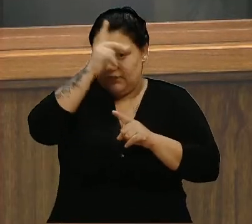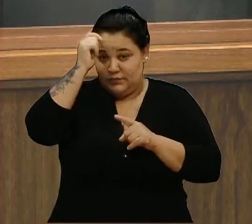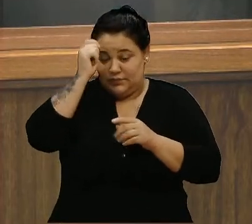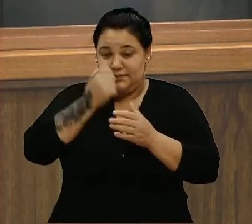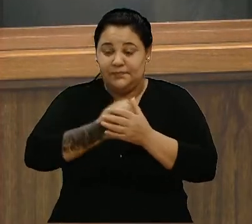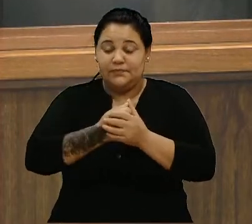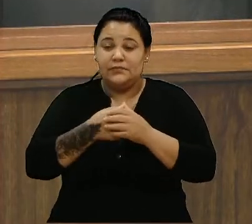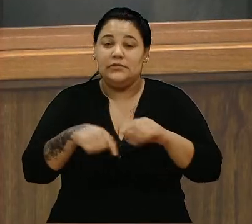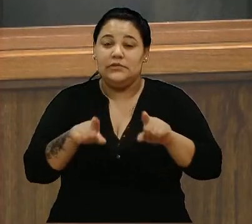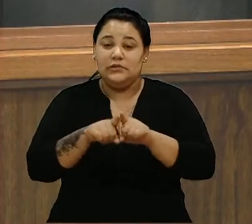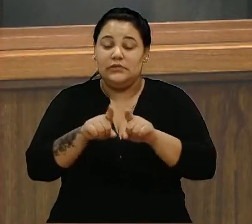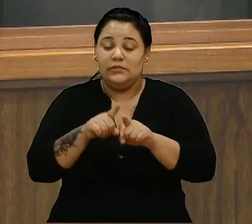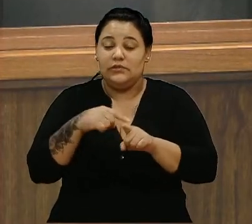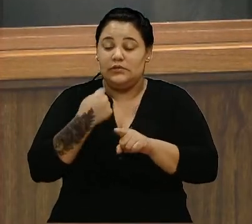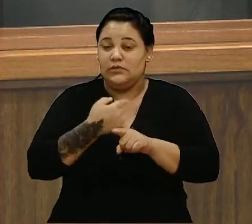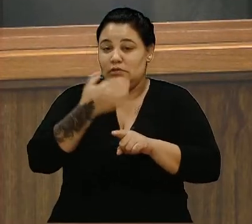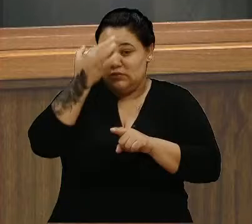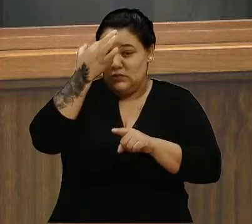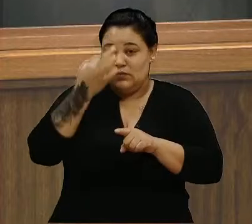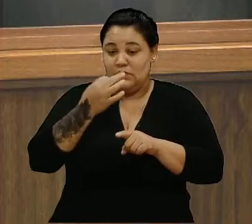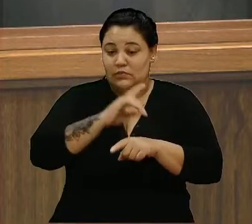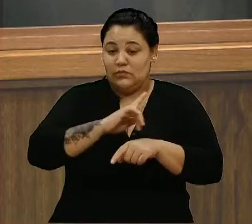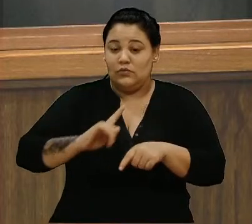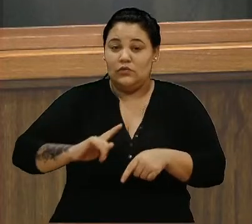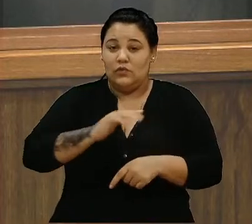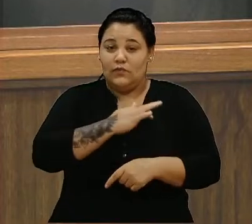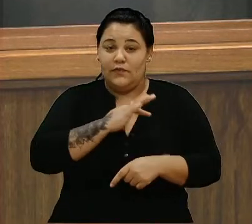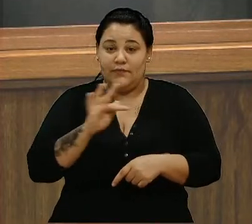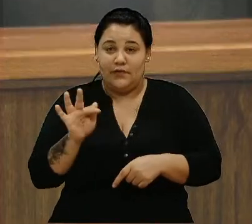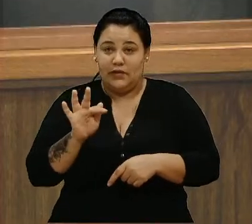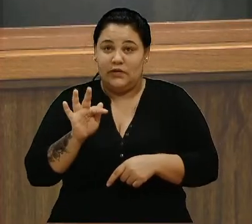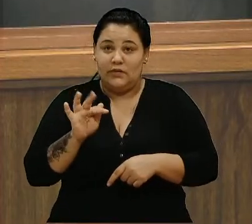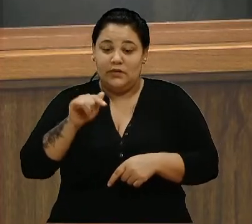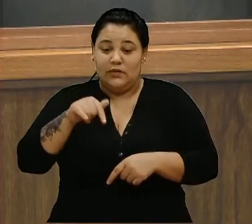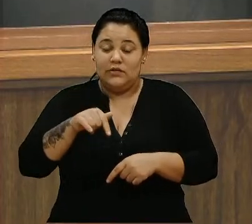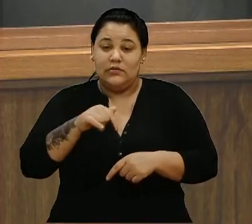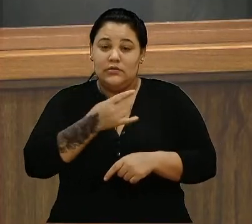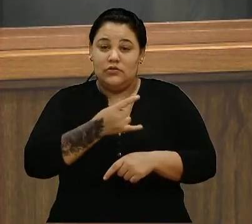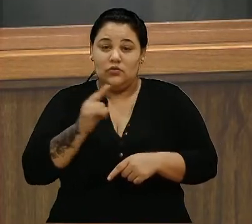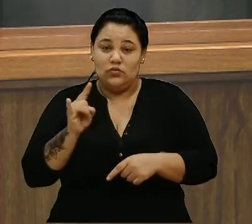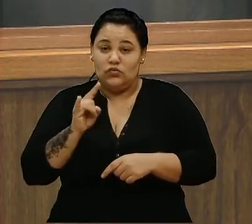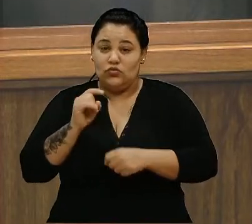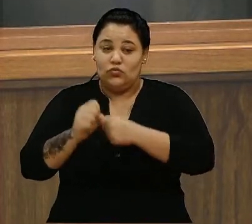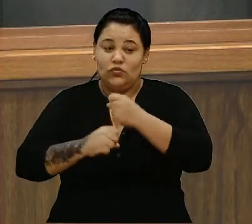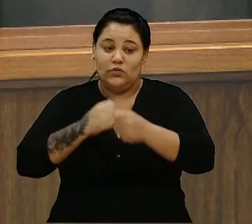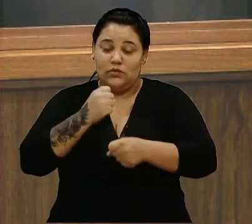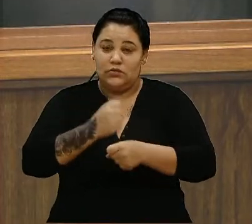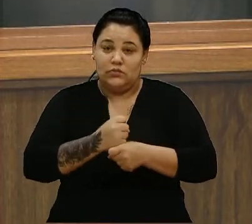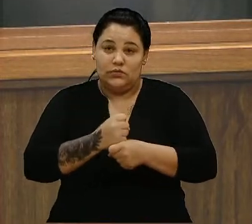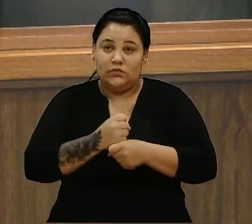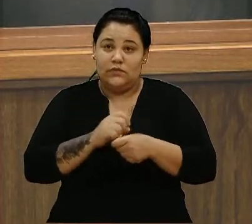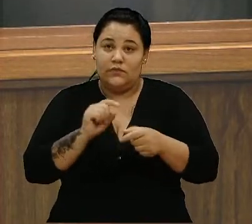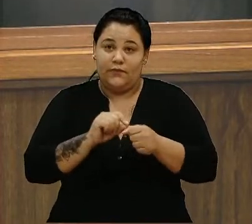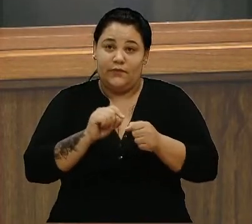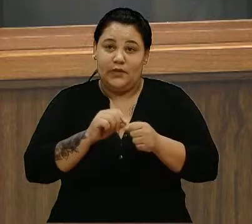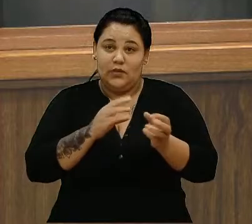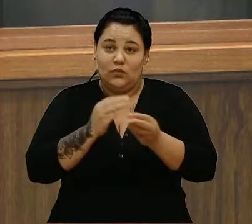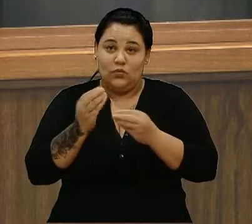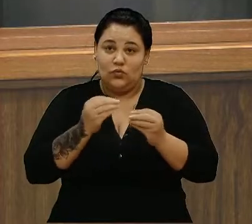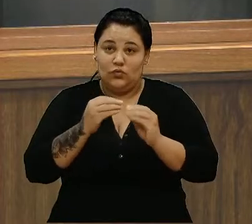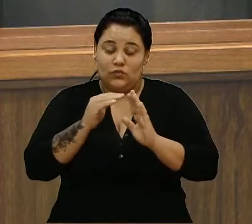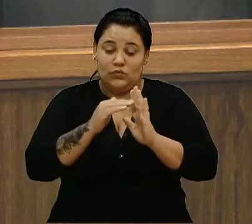nós entendemos que o governo federal, nesses últimos anos, tem feito muitos programas